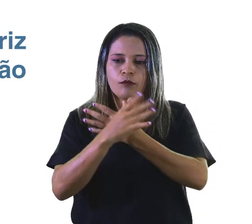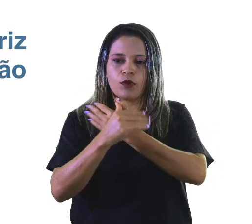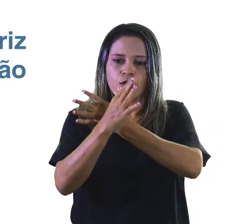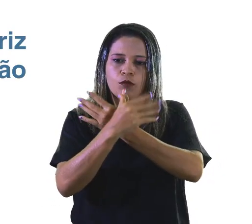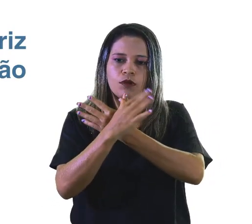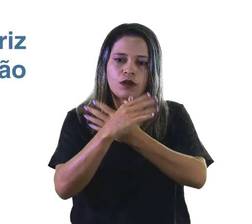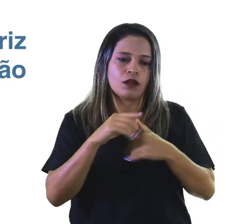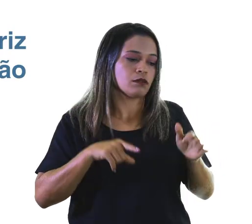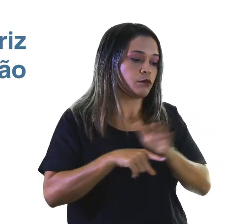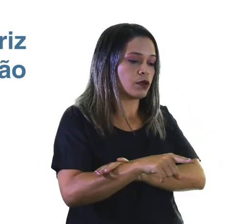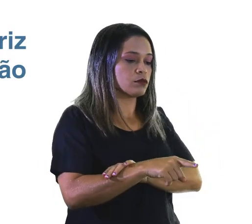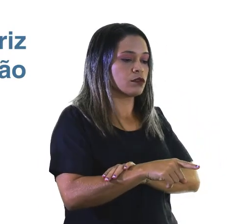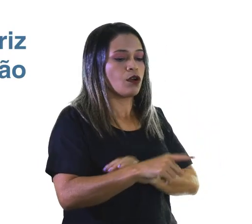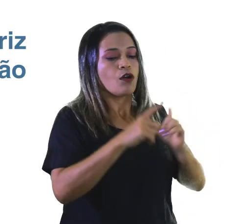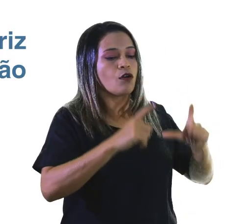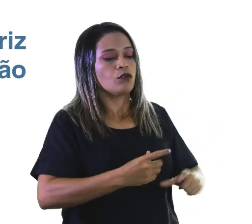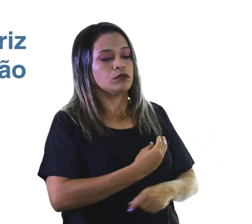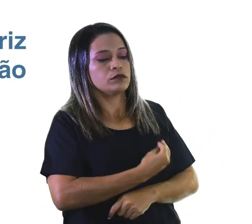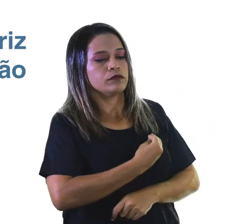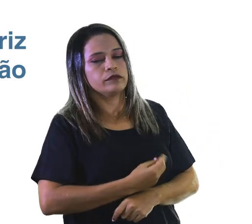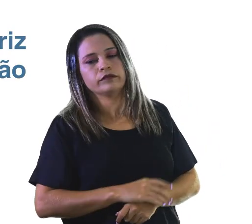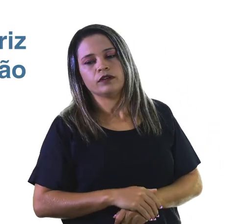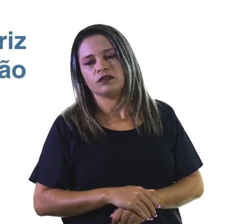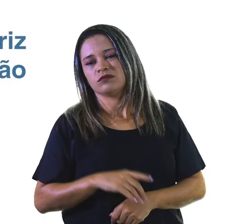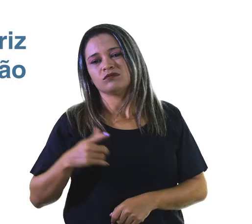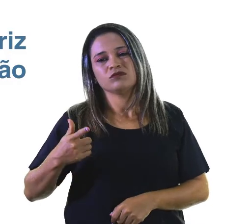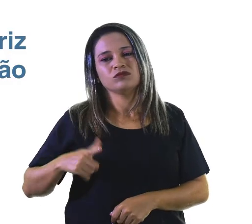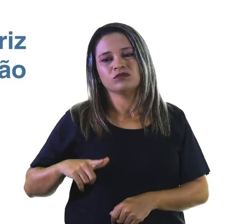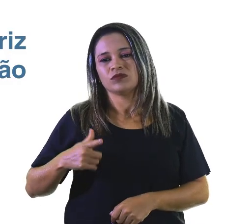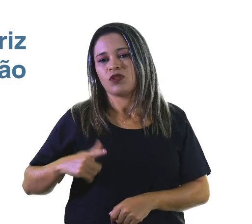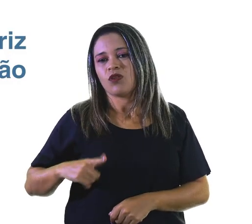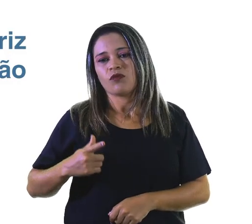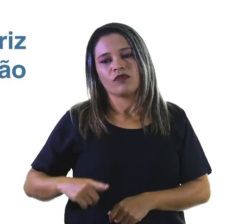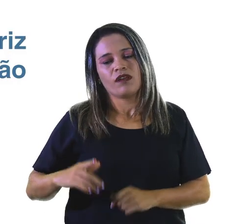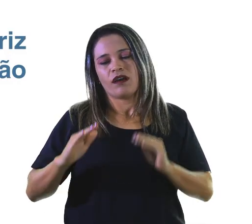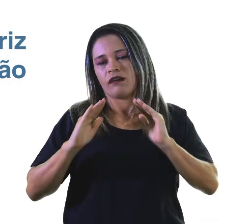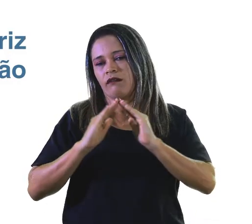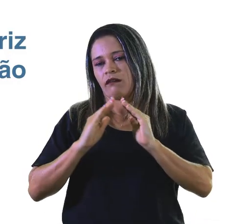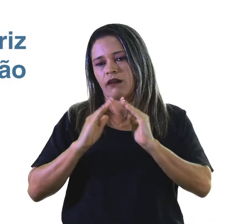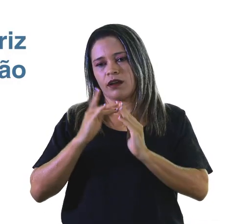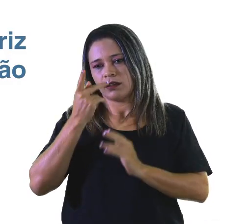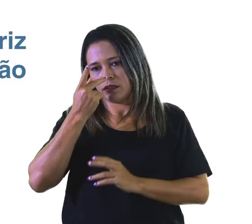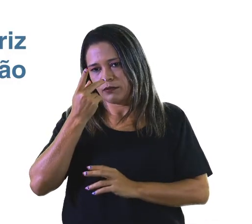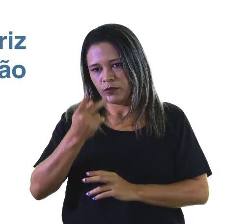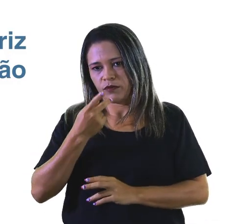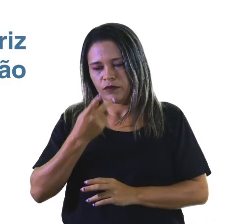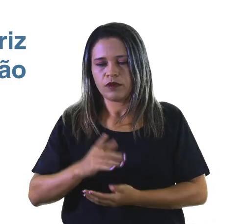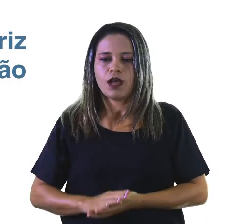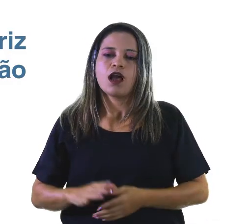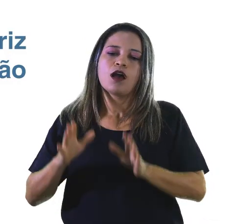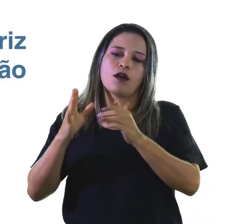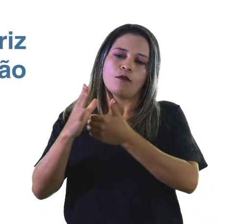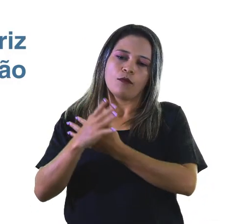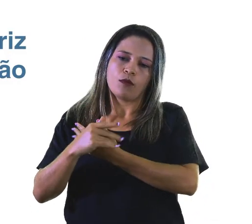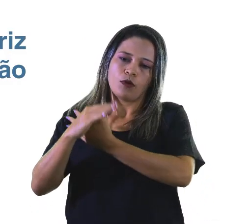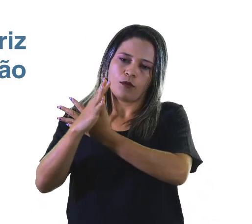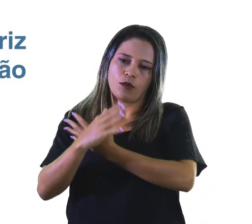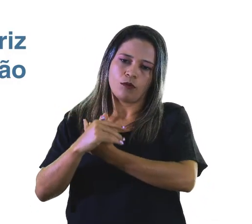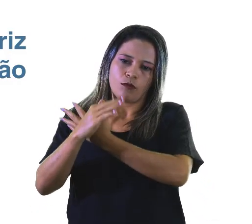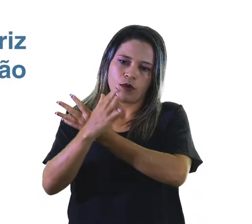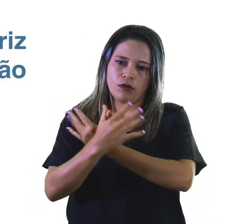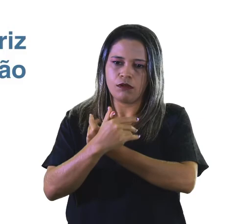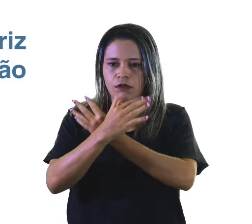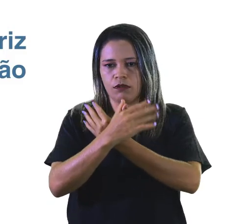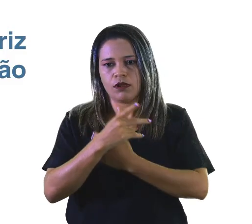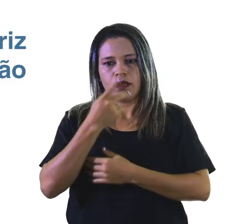vivia. Não tenho casa, respondeu o boneco. A borboleta voltou a fazer-lhe a